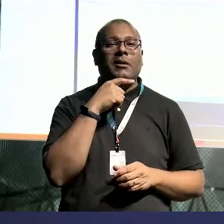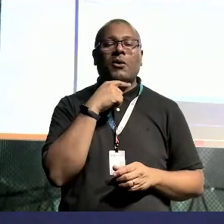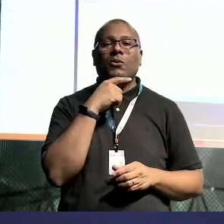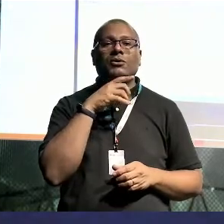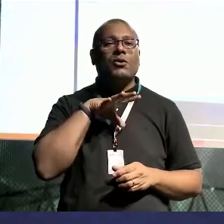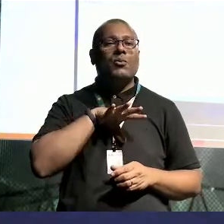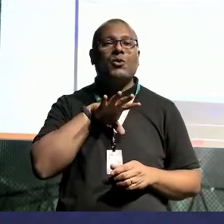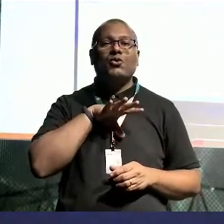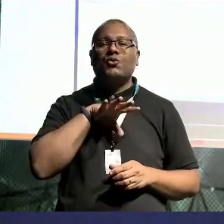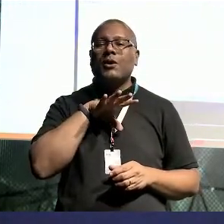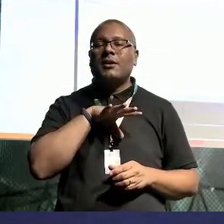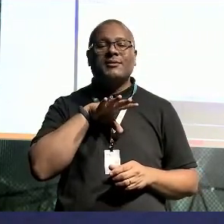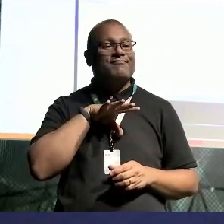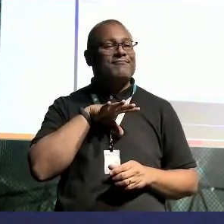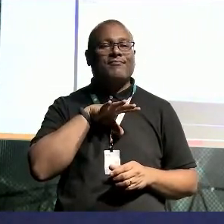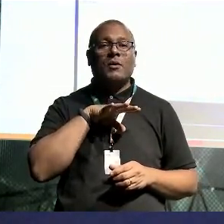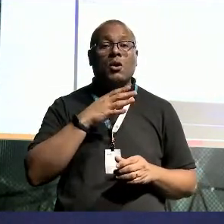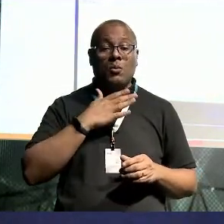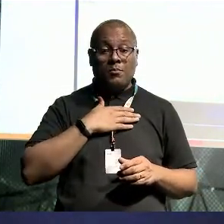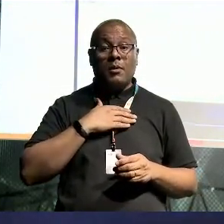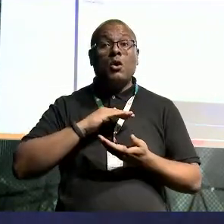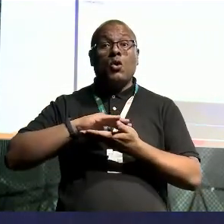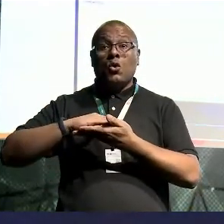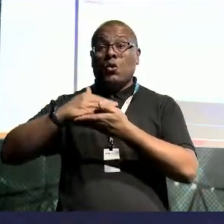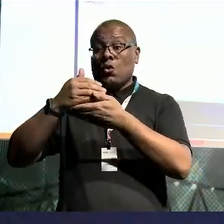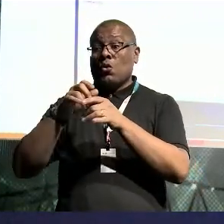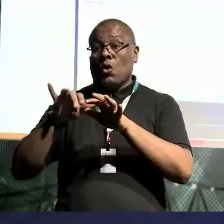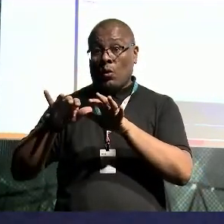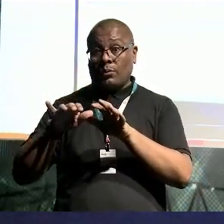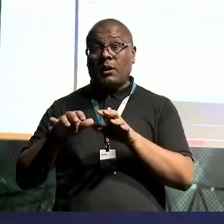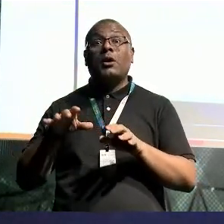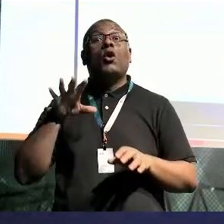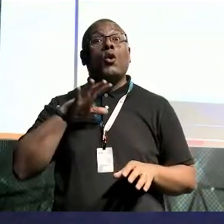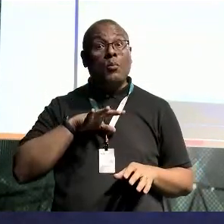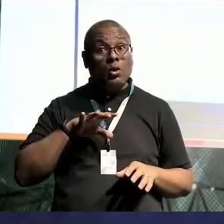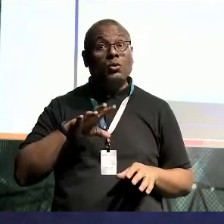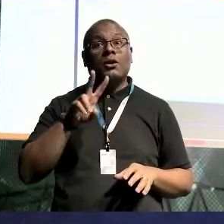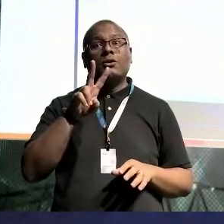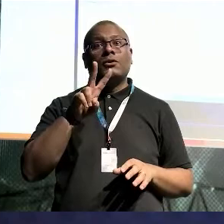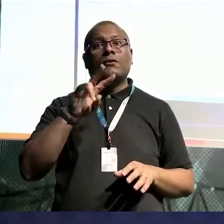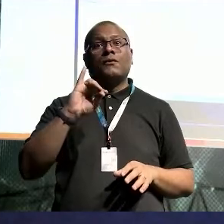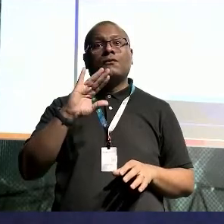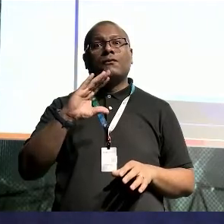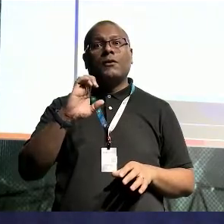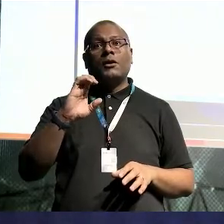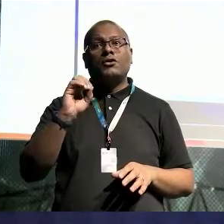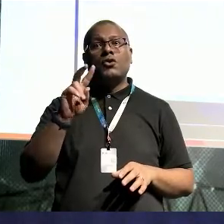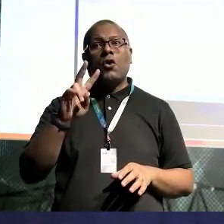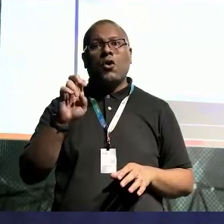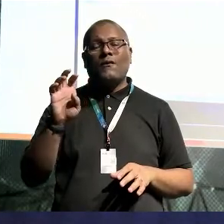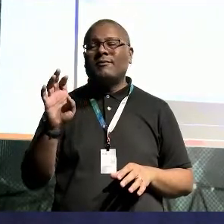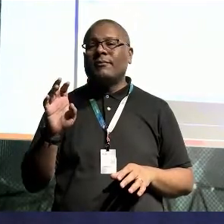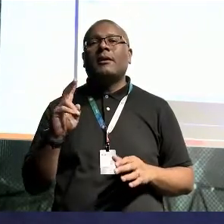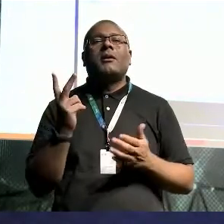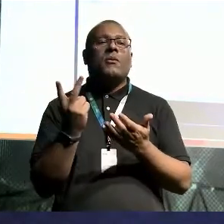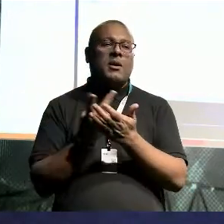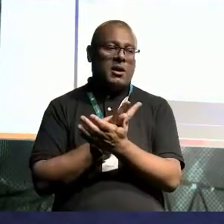em português, mesmo que no meu computador o VoiceOver esteja em português. Tá? Ainda é uma